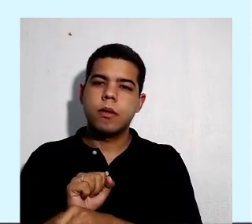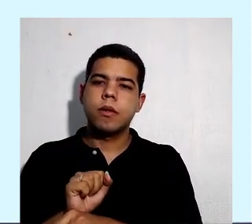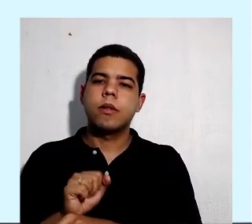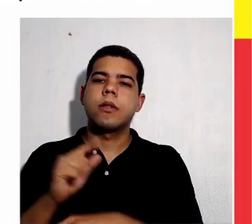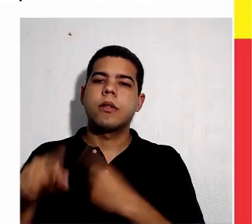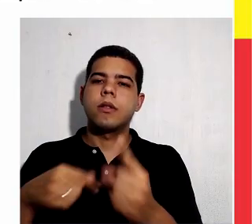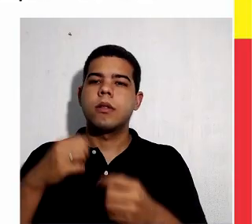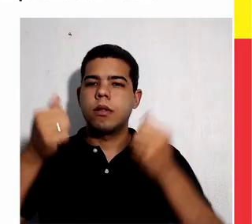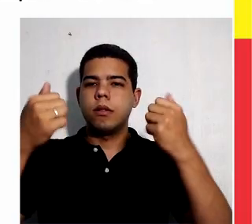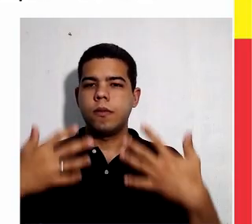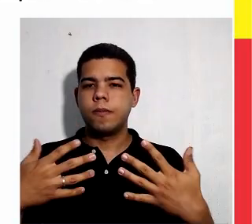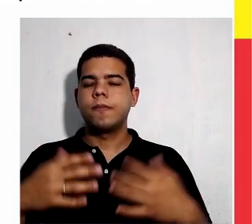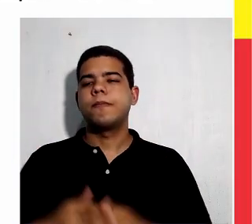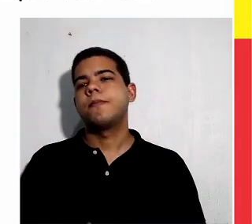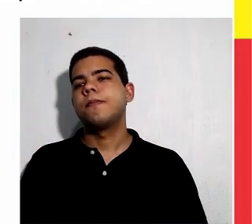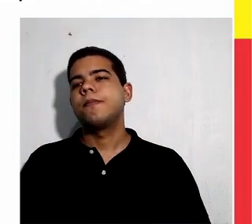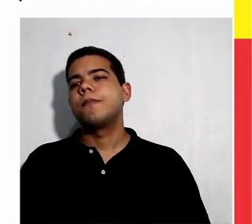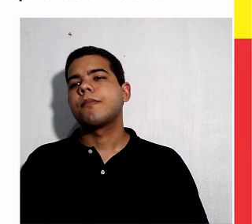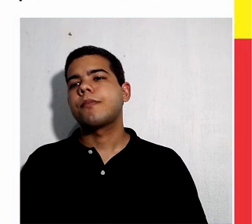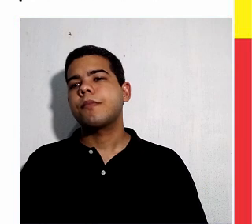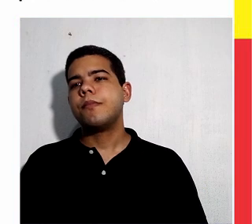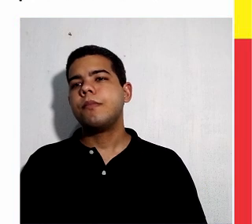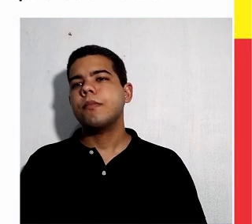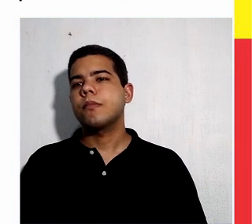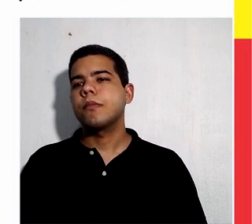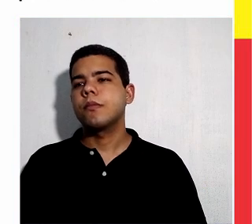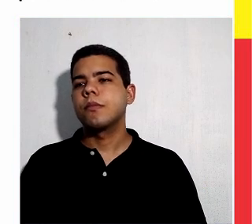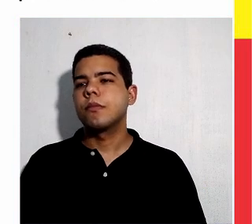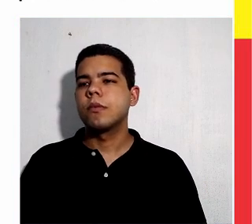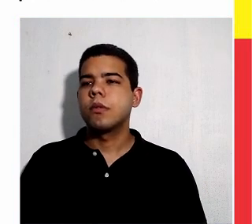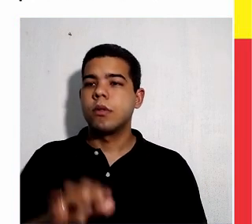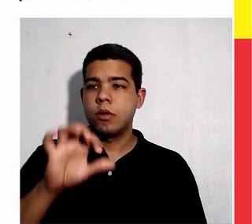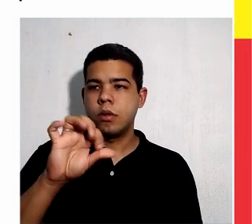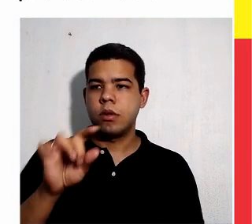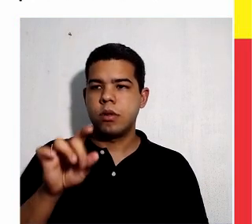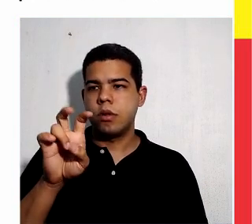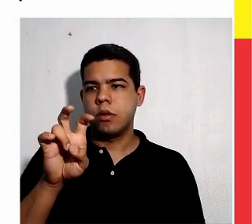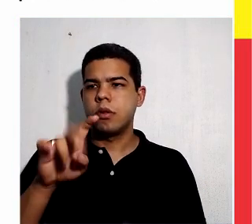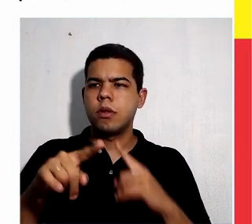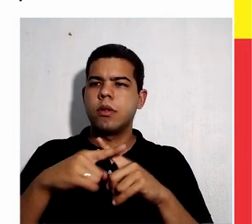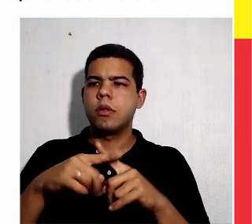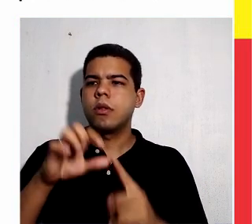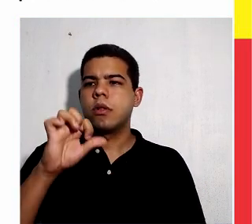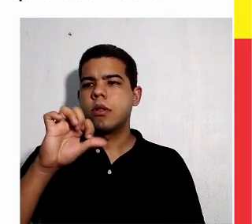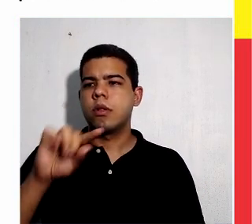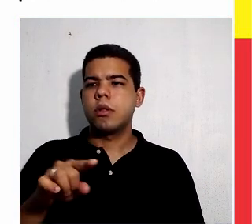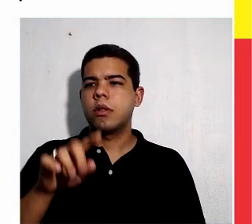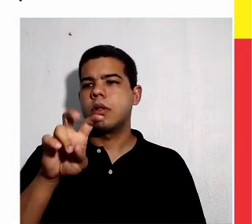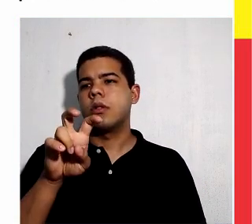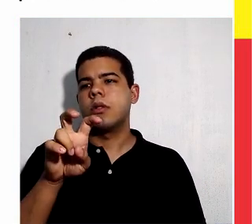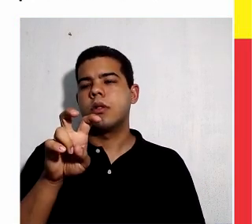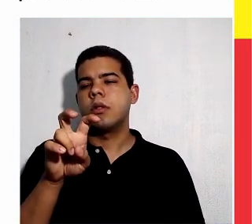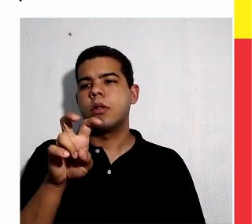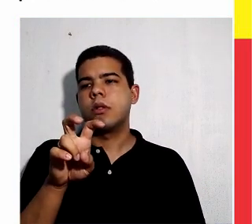você também. A área vai ser 9,5 centímetros